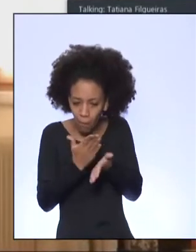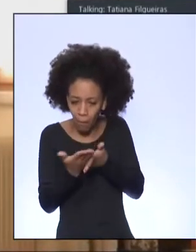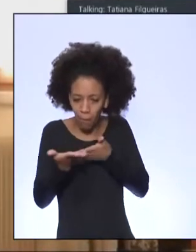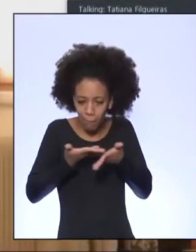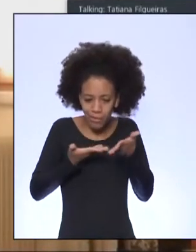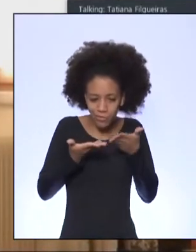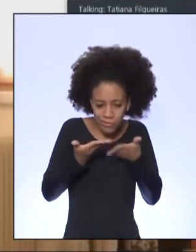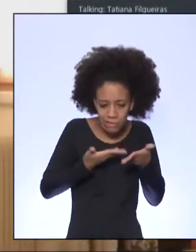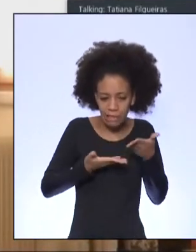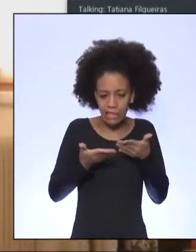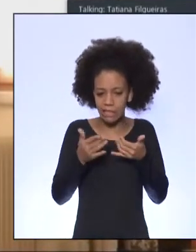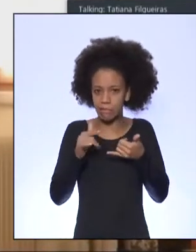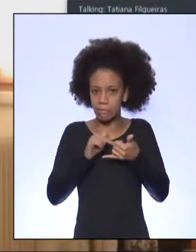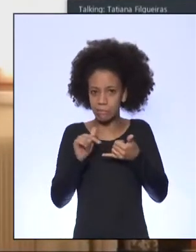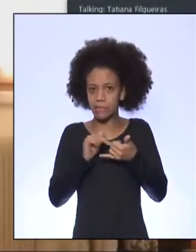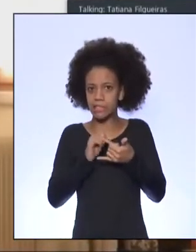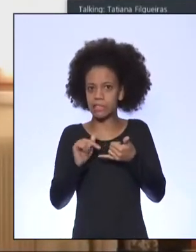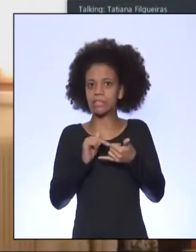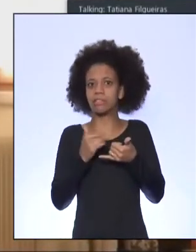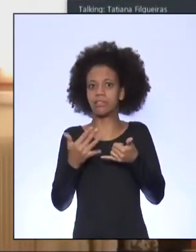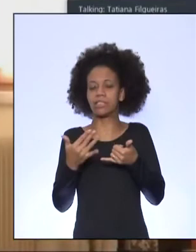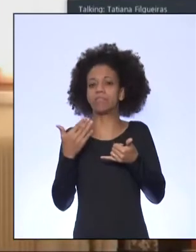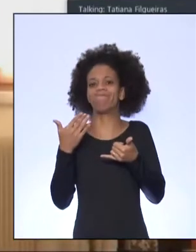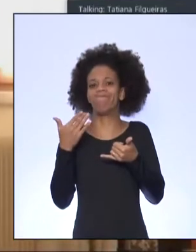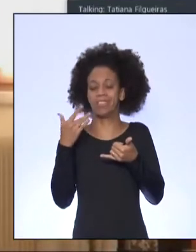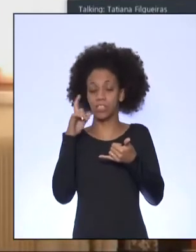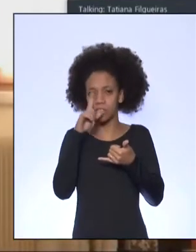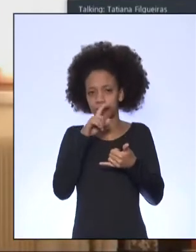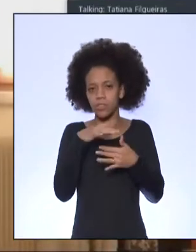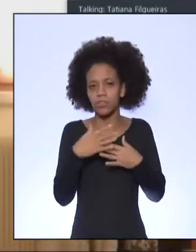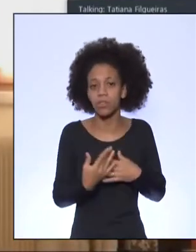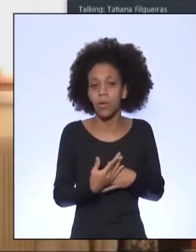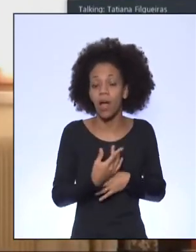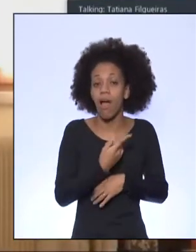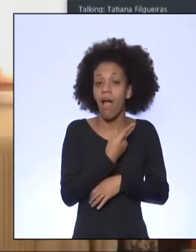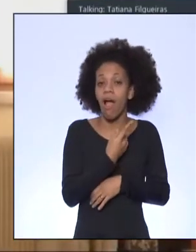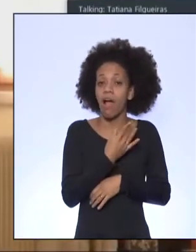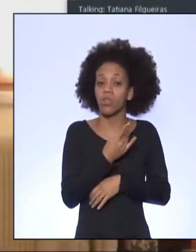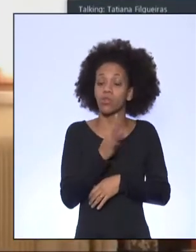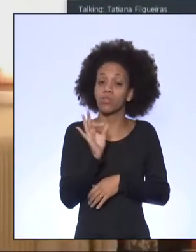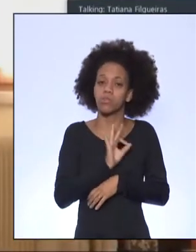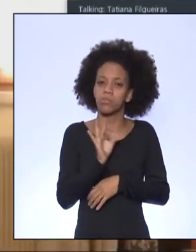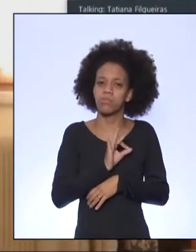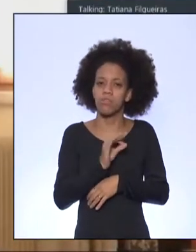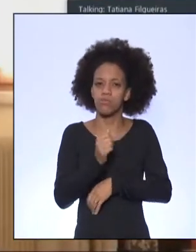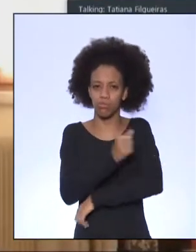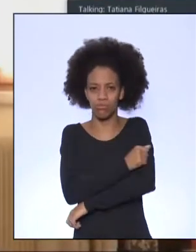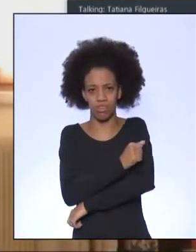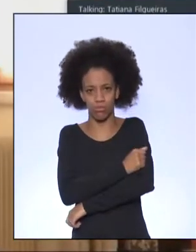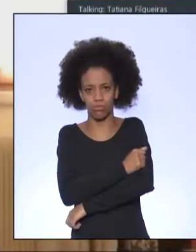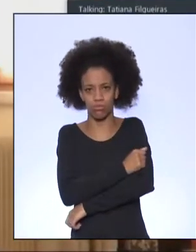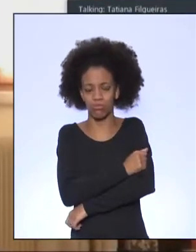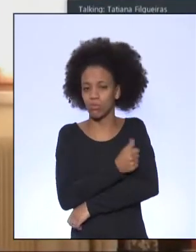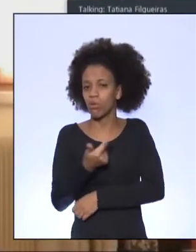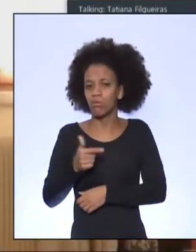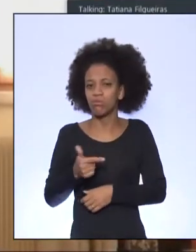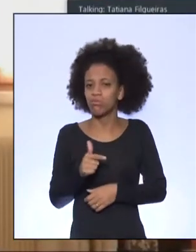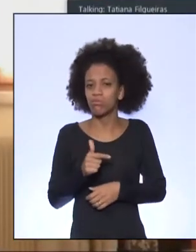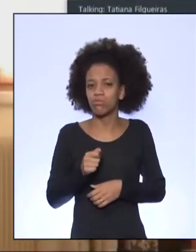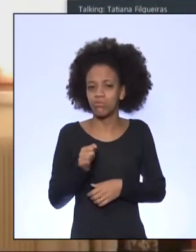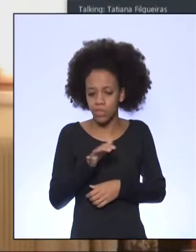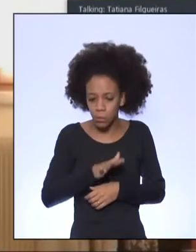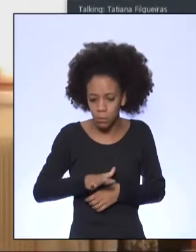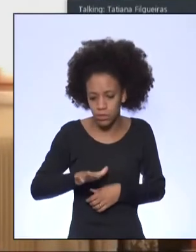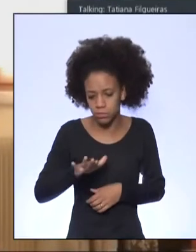mais habitar na casa, né? 14% dos alunos brasileiros não têm um ambiente que tenha menos